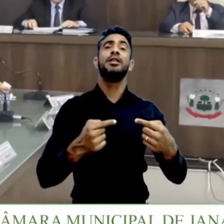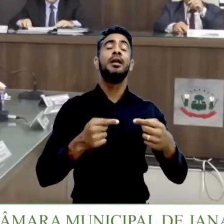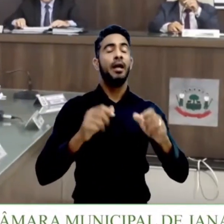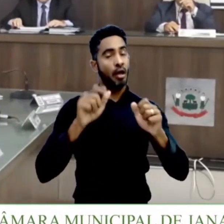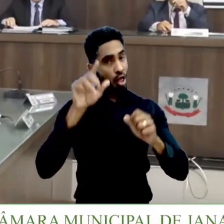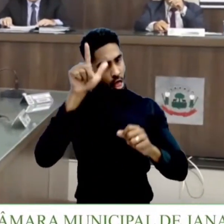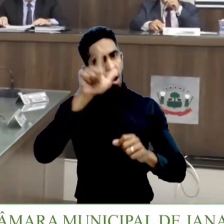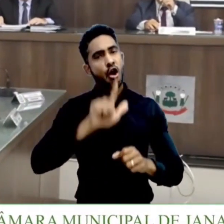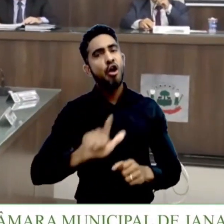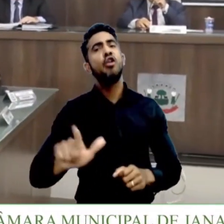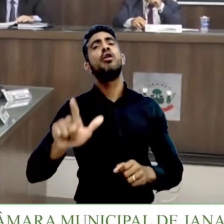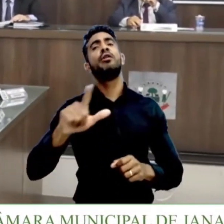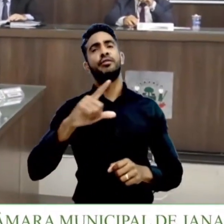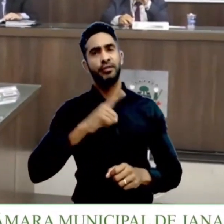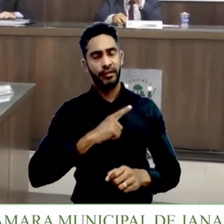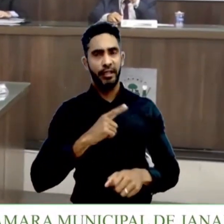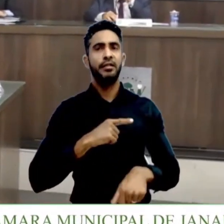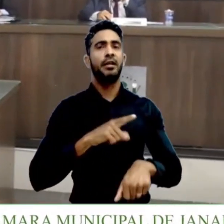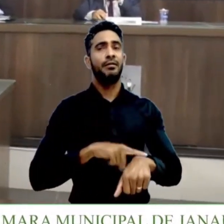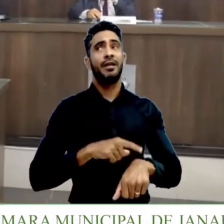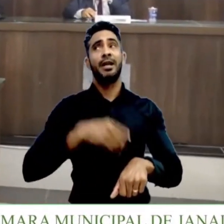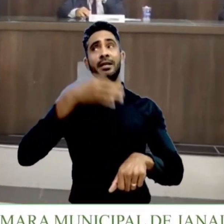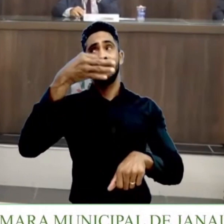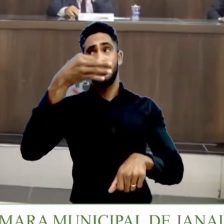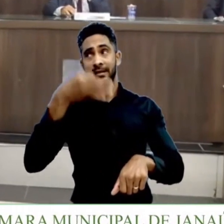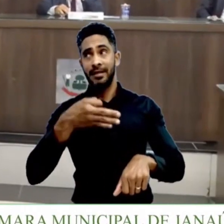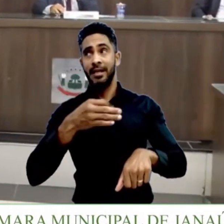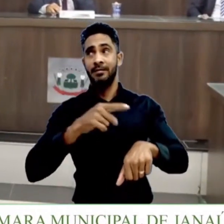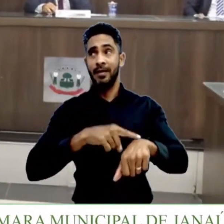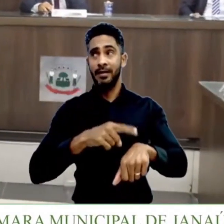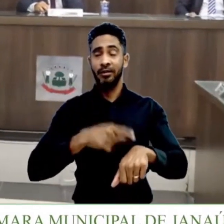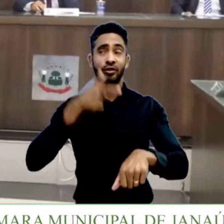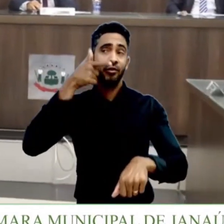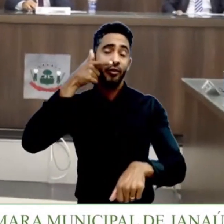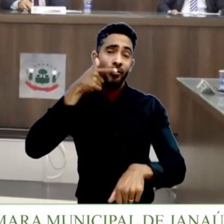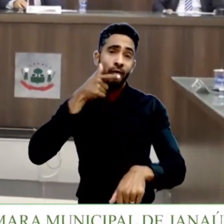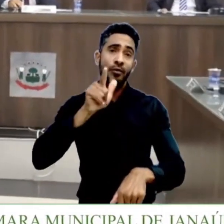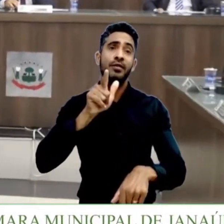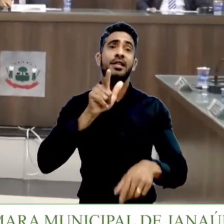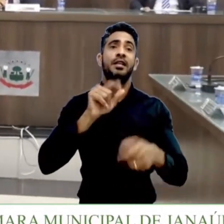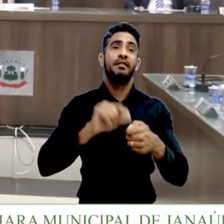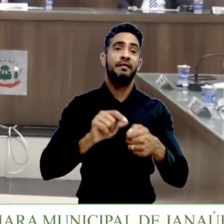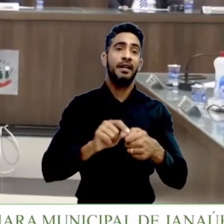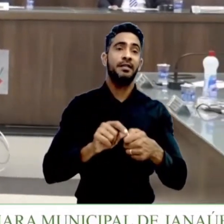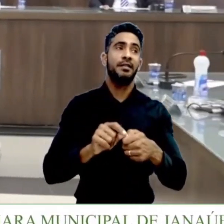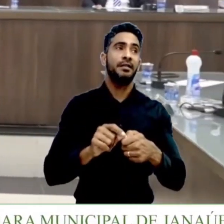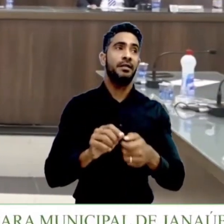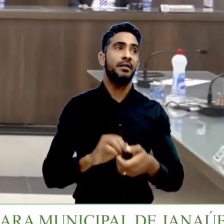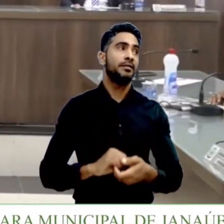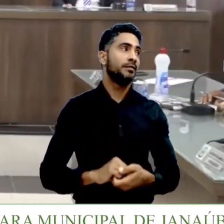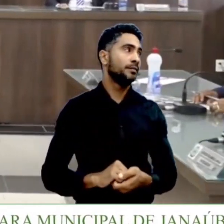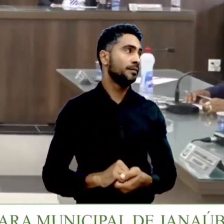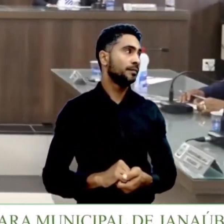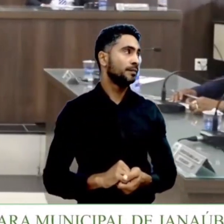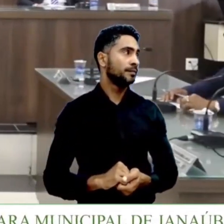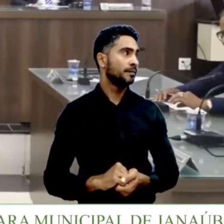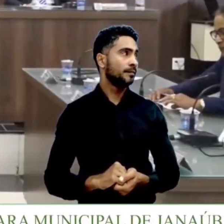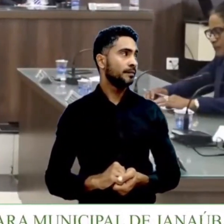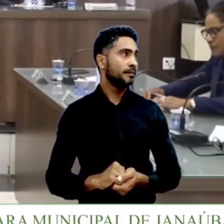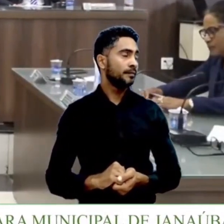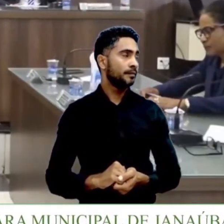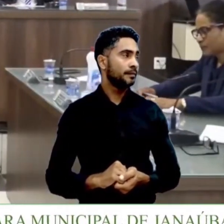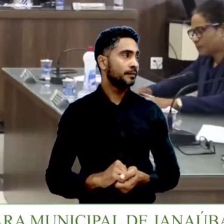claro, tentando dar uma certa celeridade para, dentro do possível, agilizar o máximo que pudermos. A palavra, senhor presidente. Com